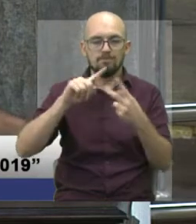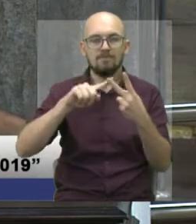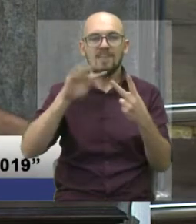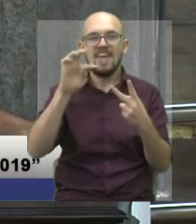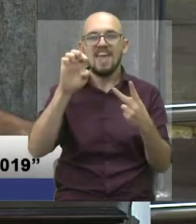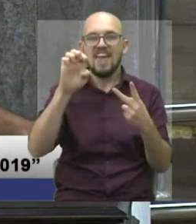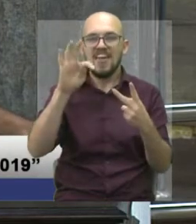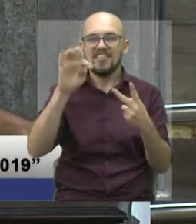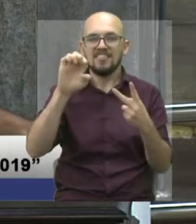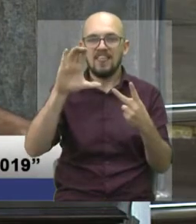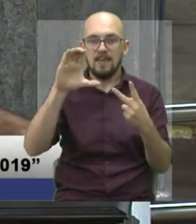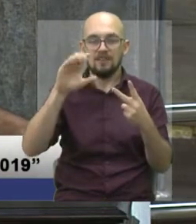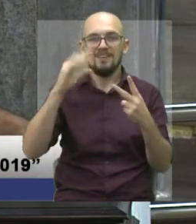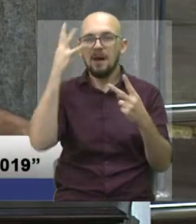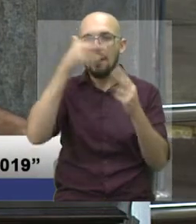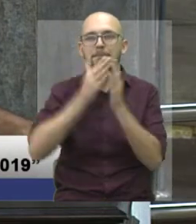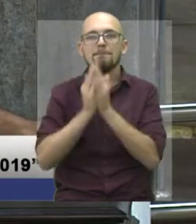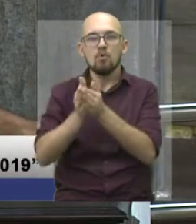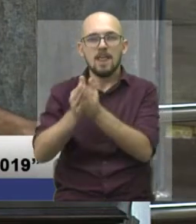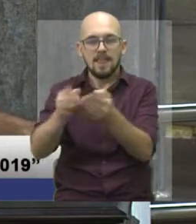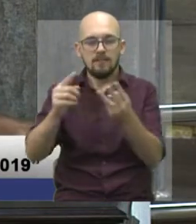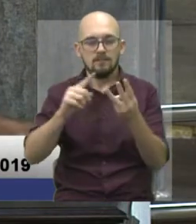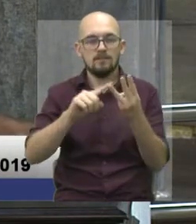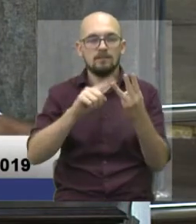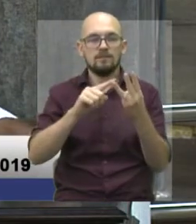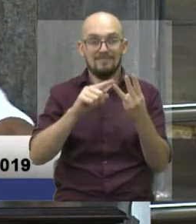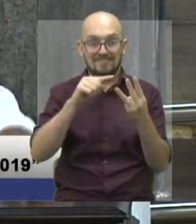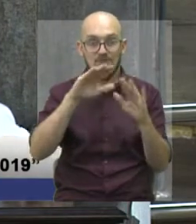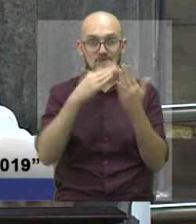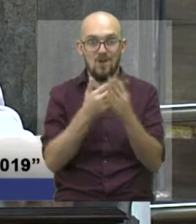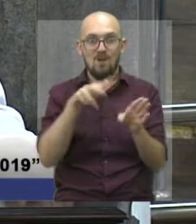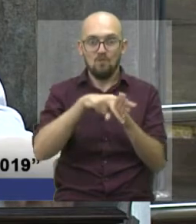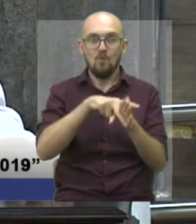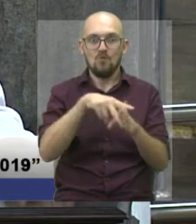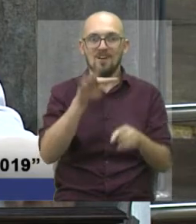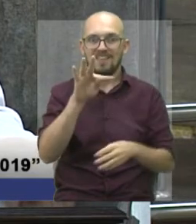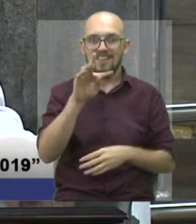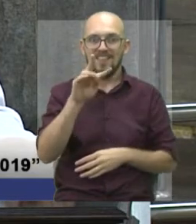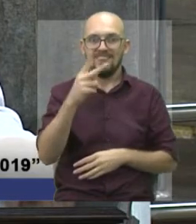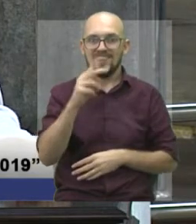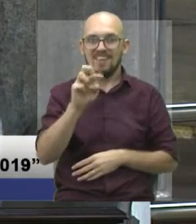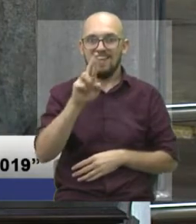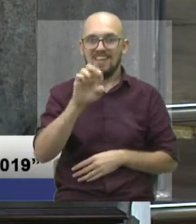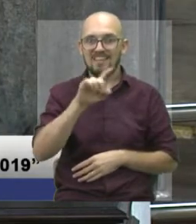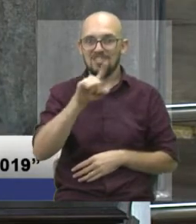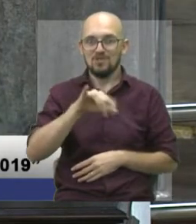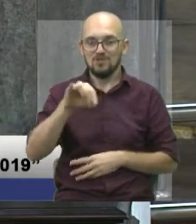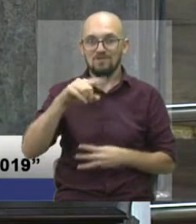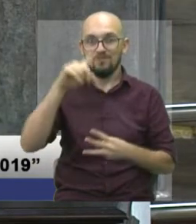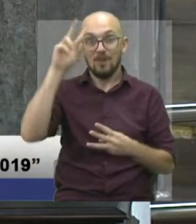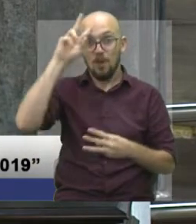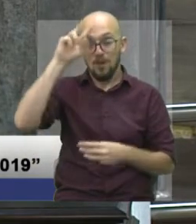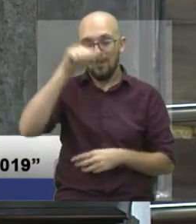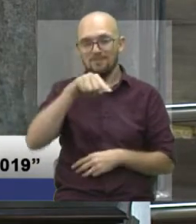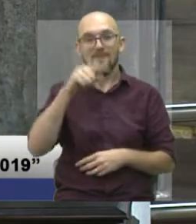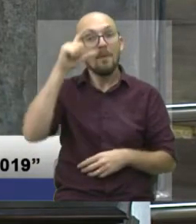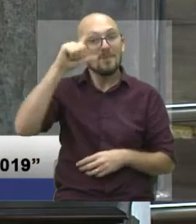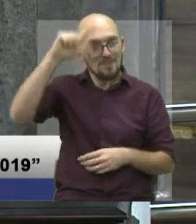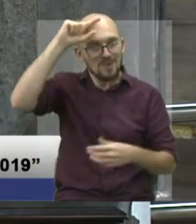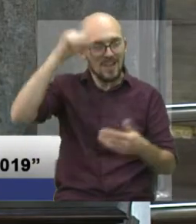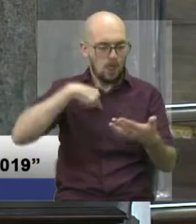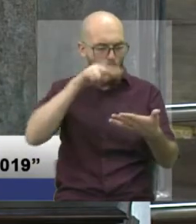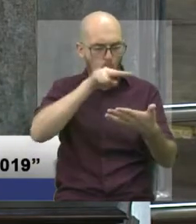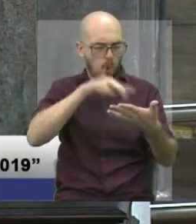da escola Professor Teresa. E a menina, eu lembro ainda, fala, Fernandinho, que você olhou os projetos e falou assim,